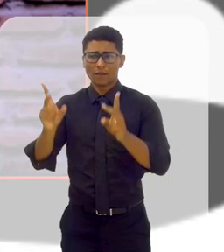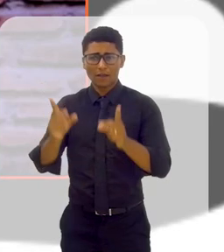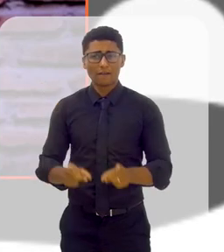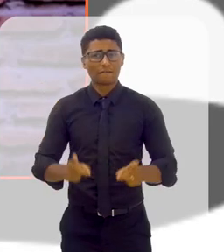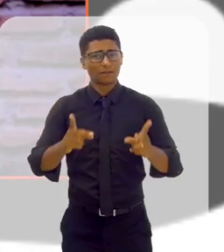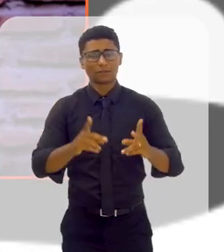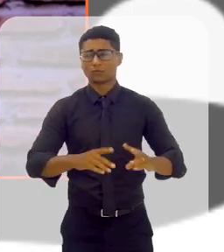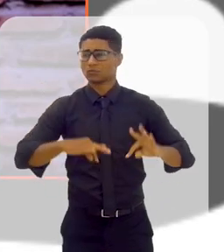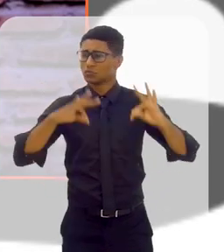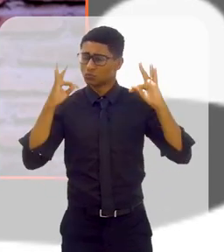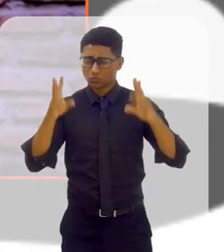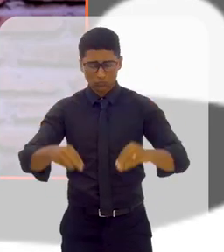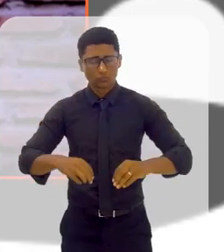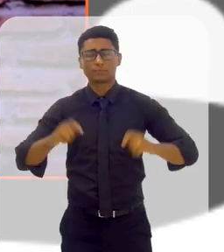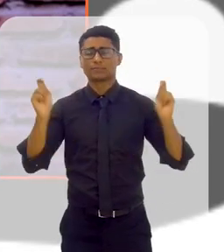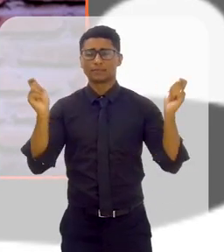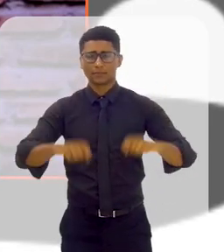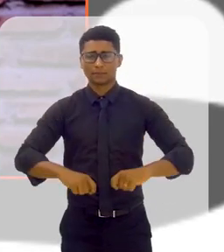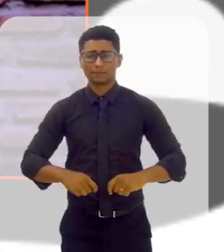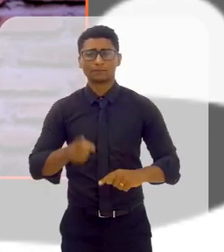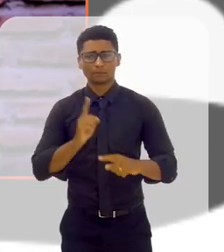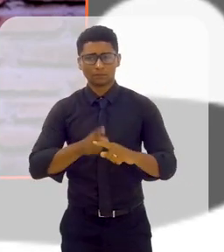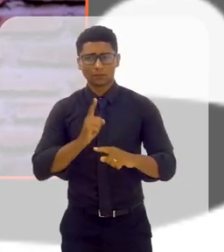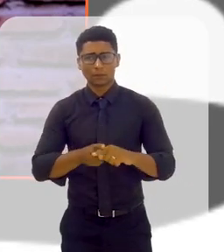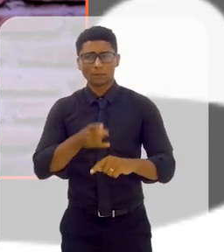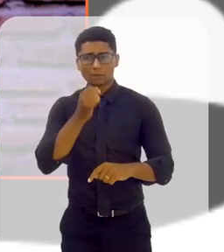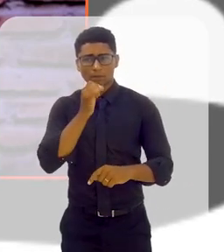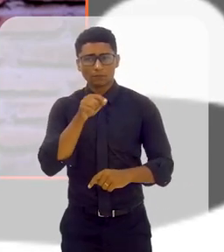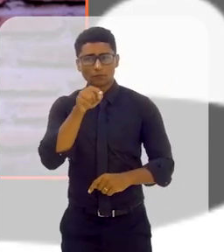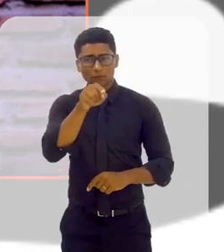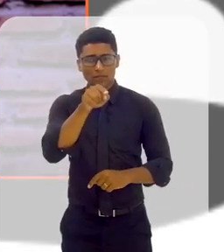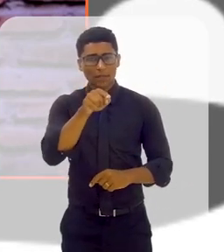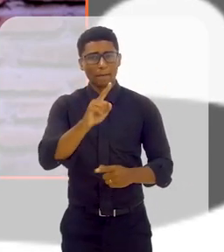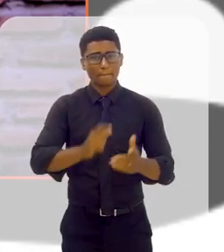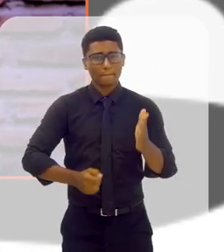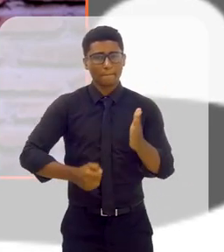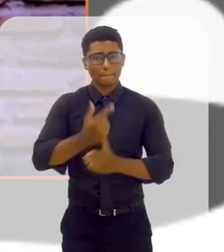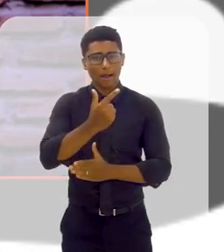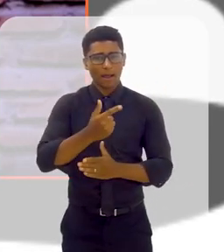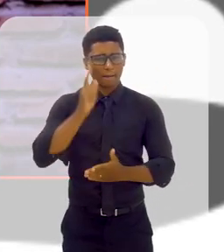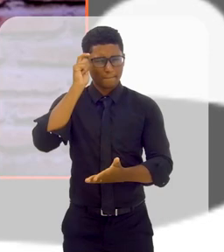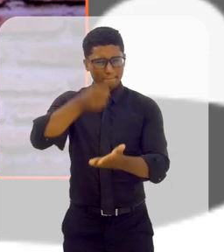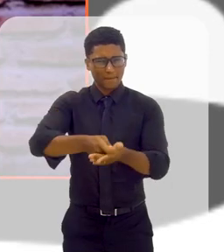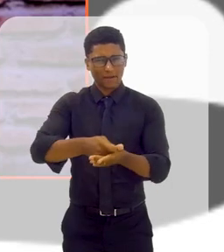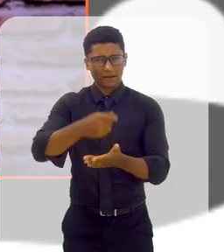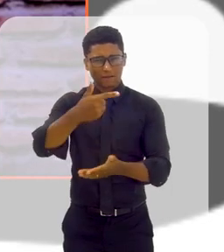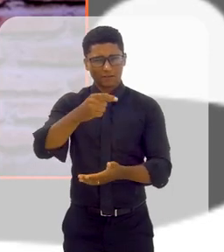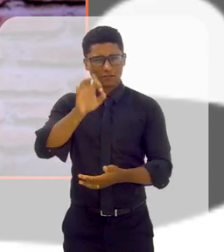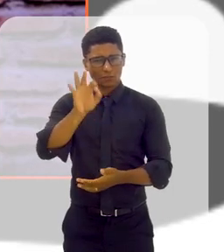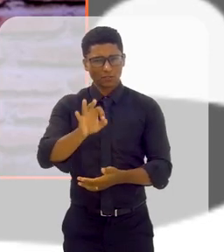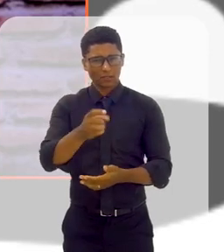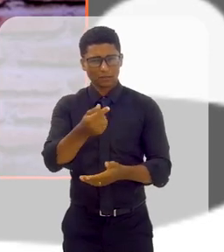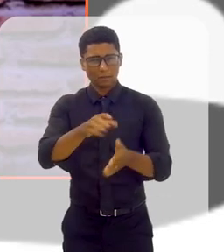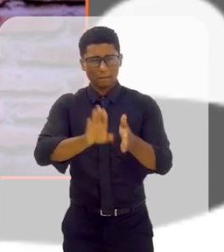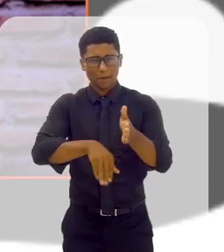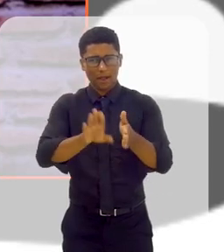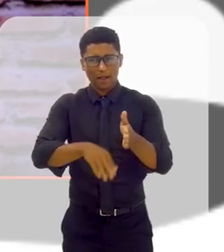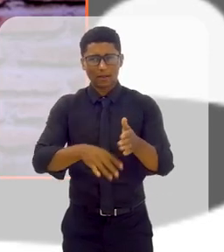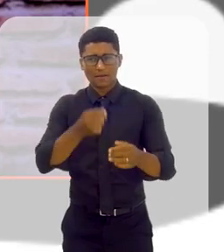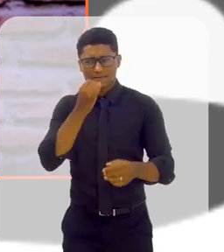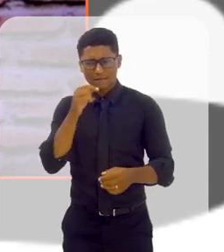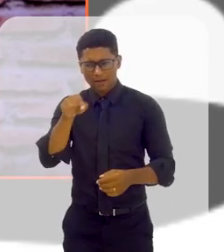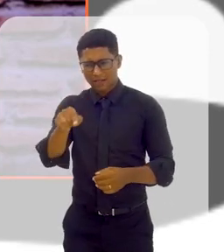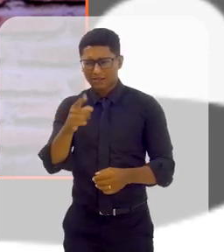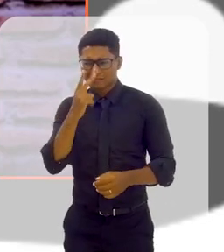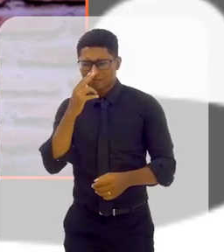absolutamente tudo que nós temos porque você não gostaria de pagar 20 30% mais barato em uma geladeira que eventualmente tem